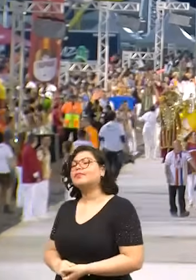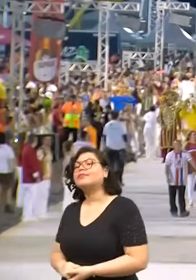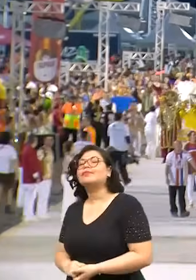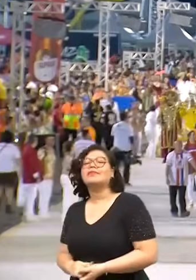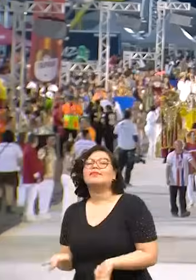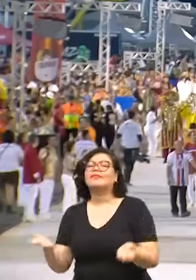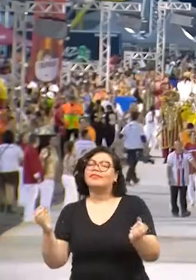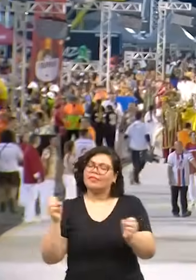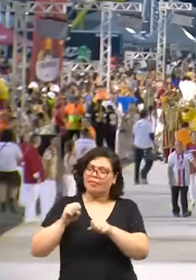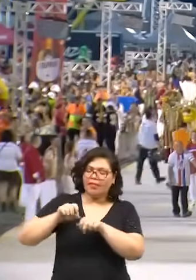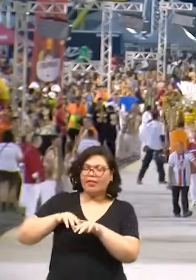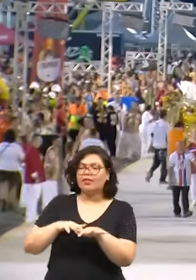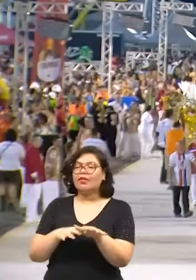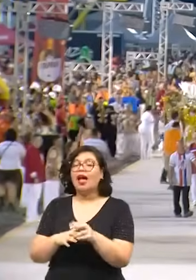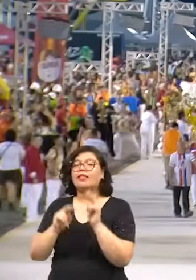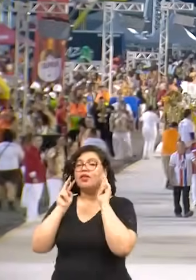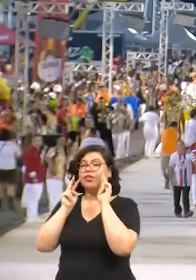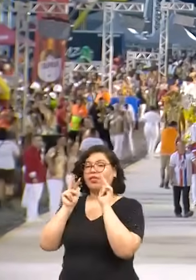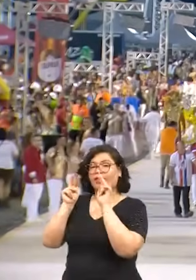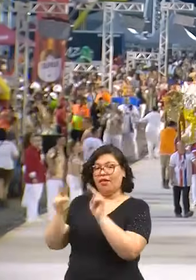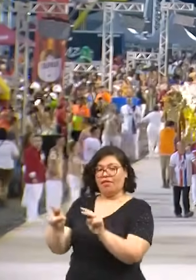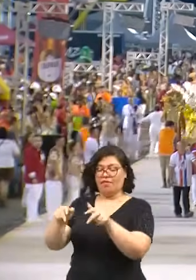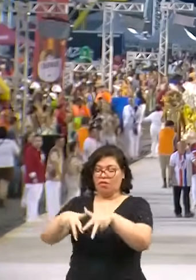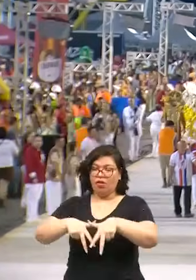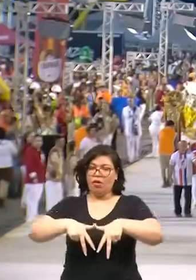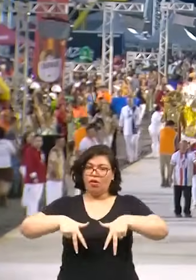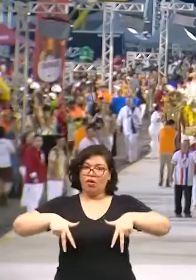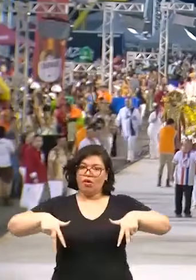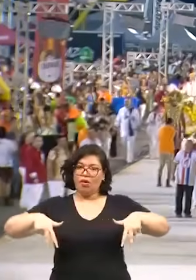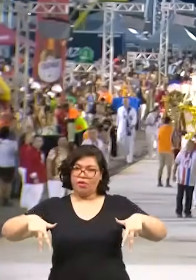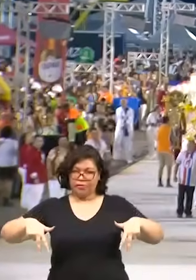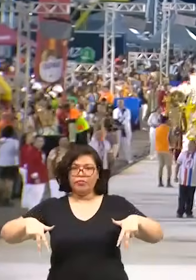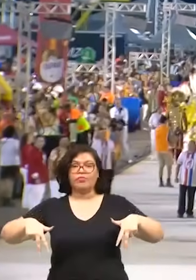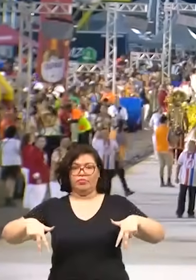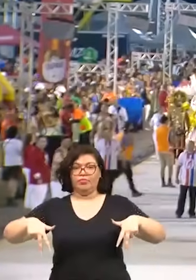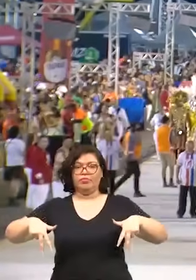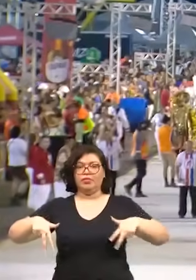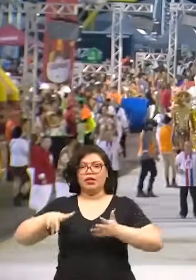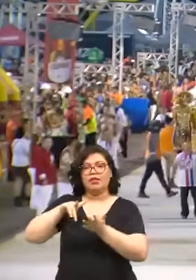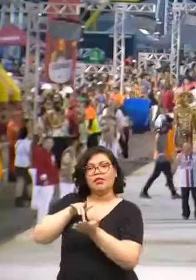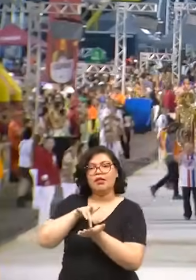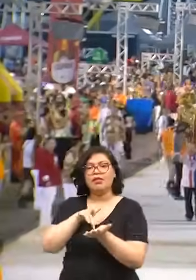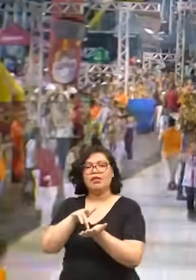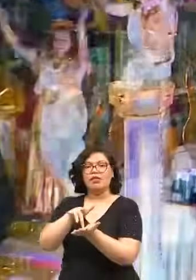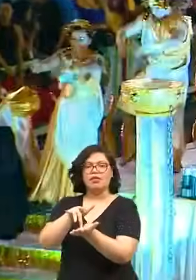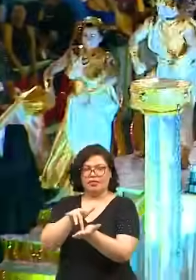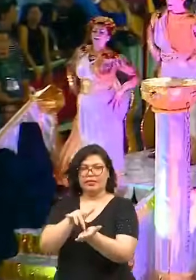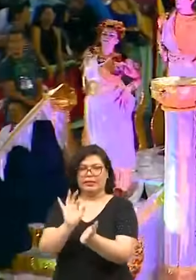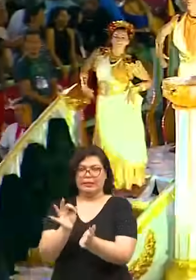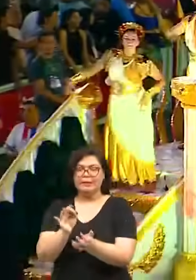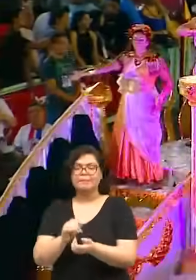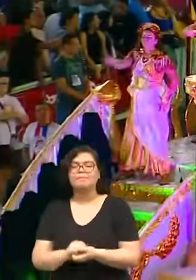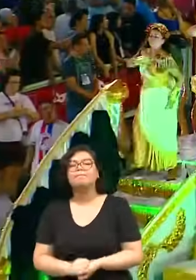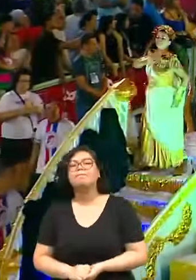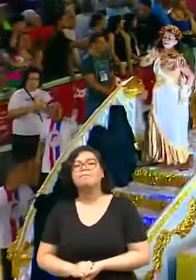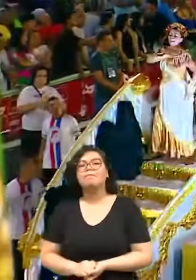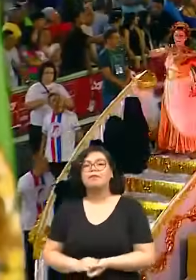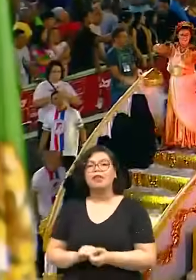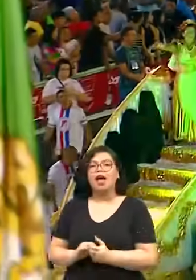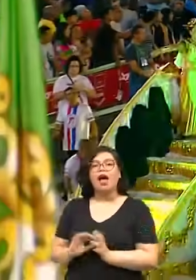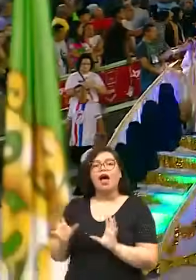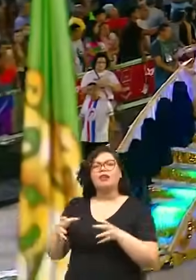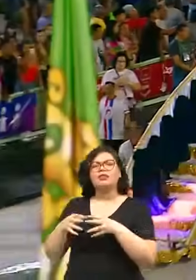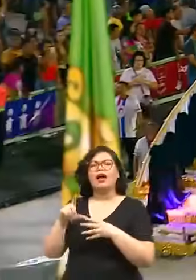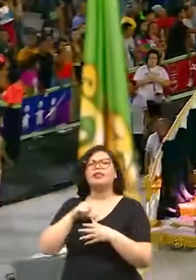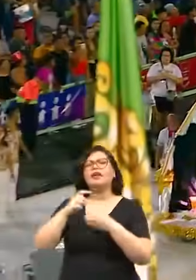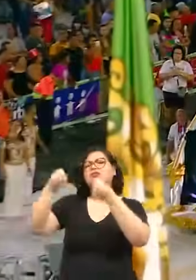igualar. E aí você acompanha a comissão de frente da Andanças de Ciganos. Andanças de Ciganos que vem